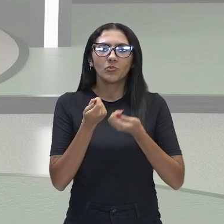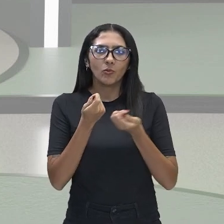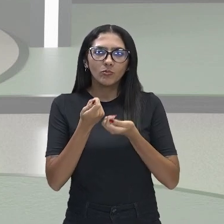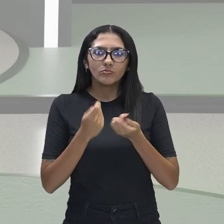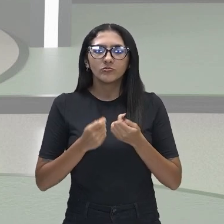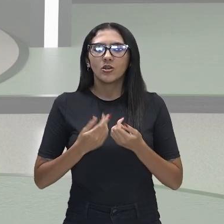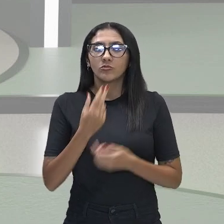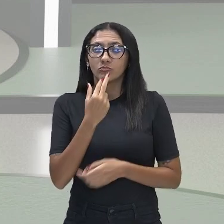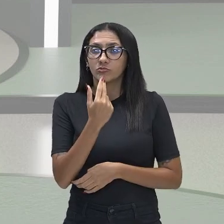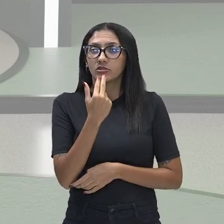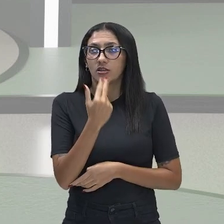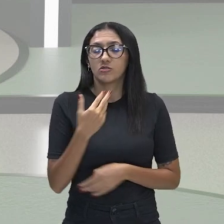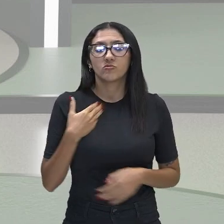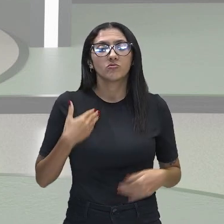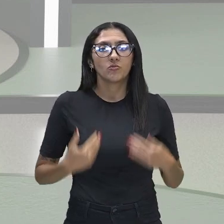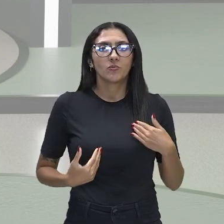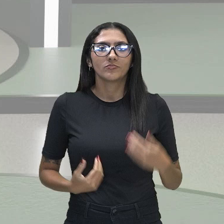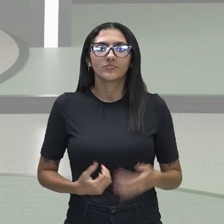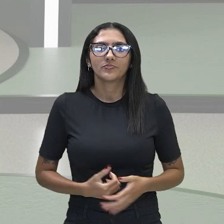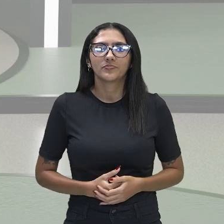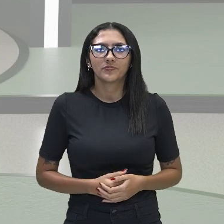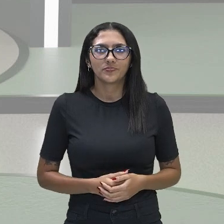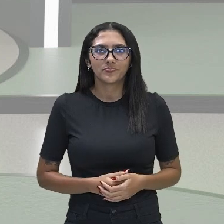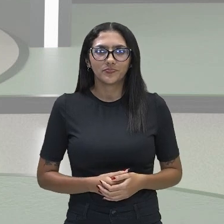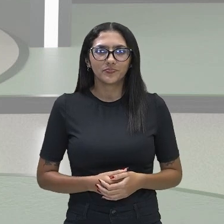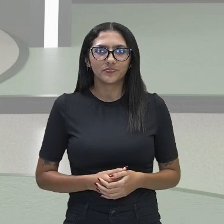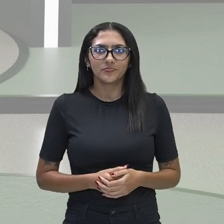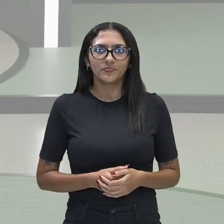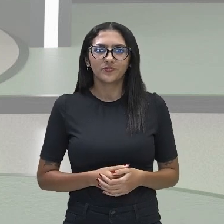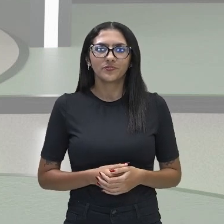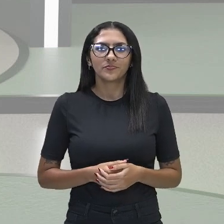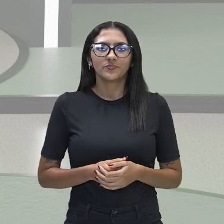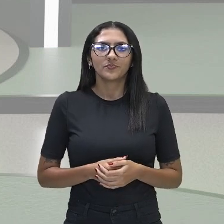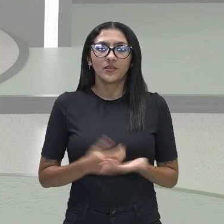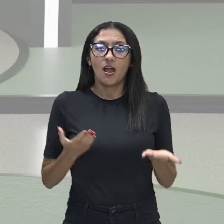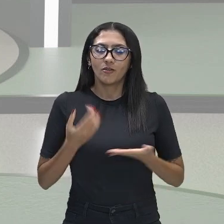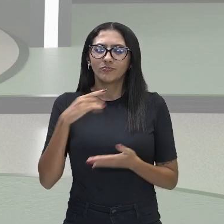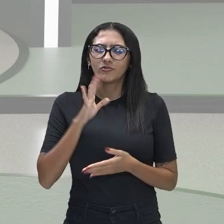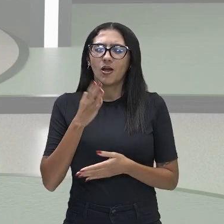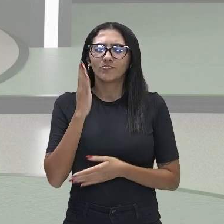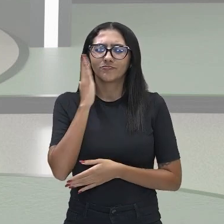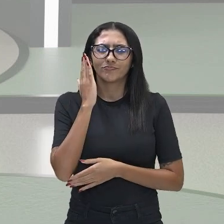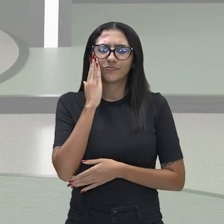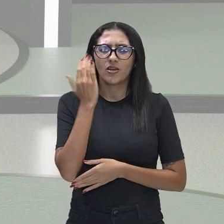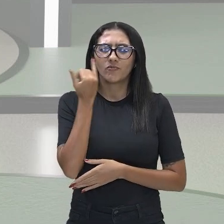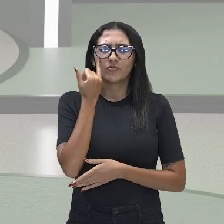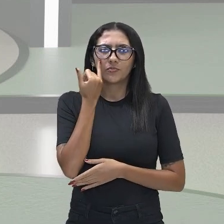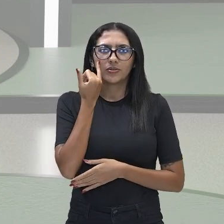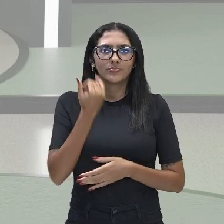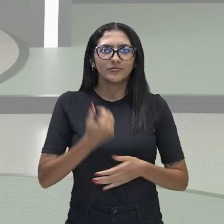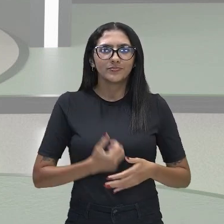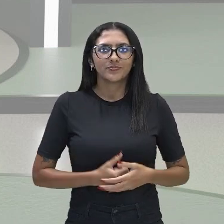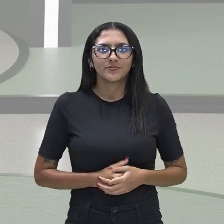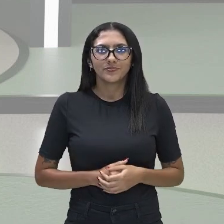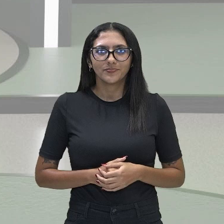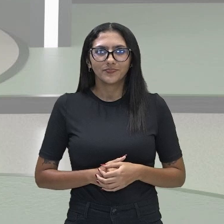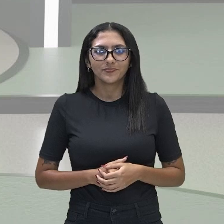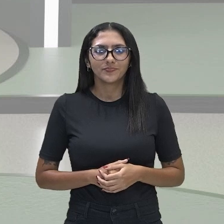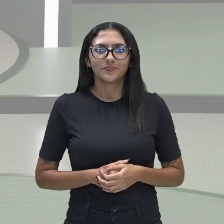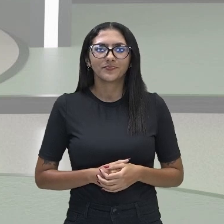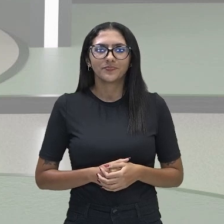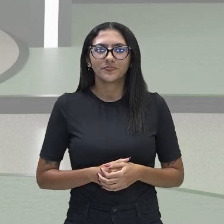nutrientes, correto? Então agora você tem mais essa informação para guardar. Os